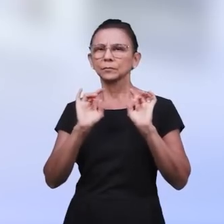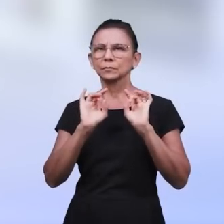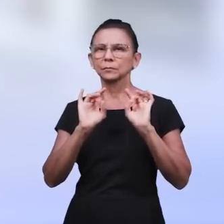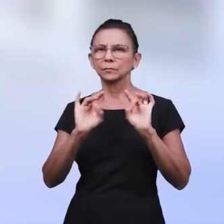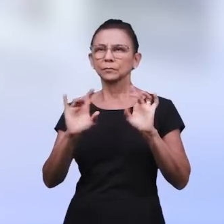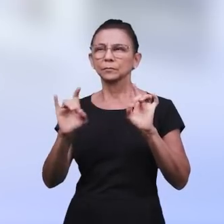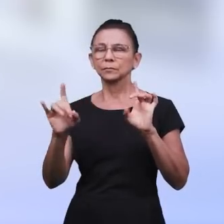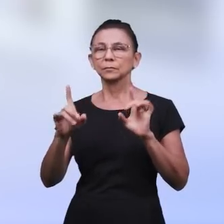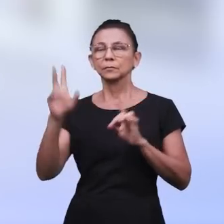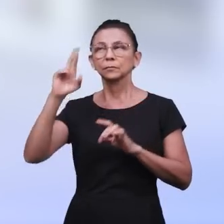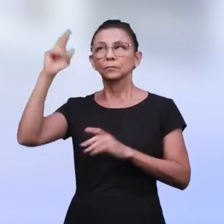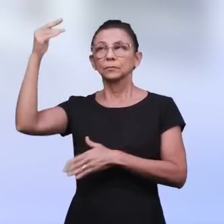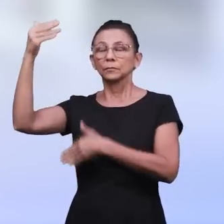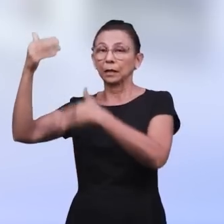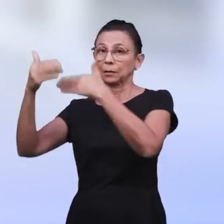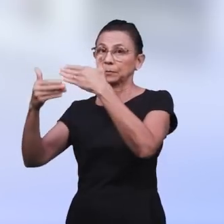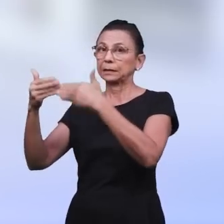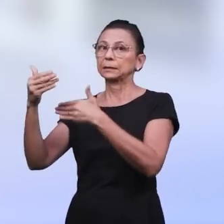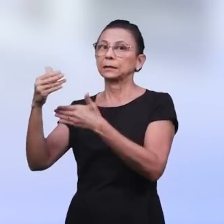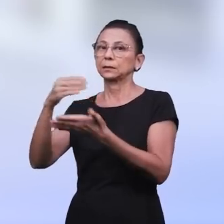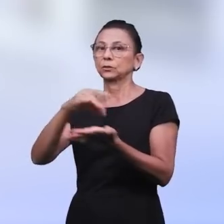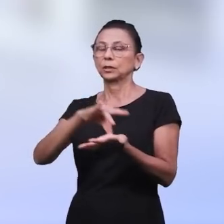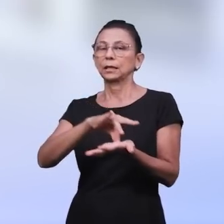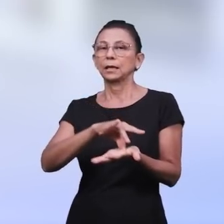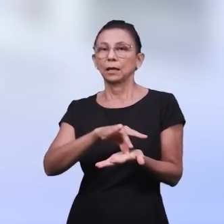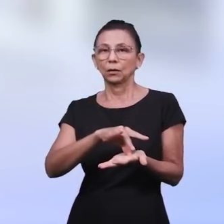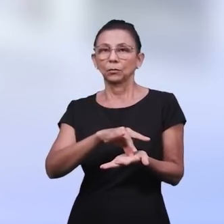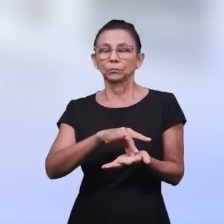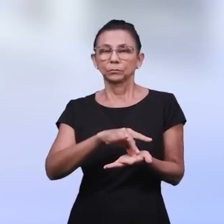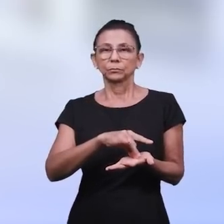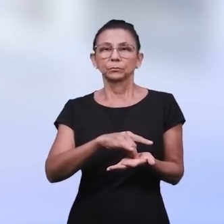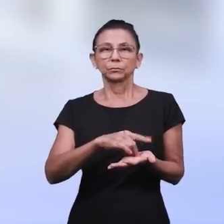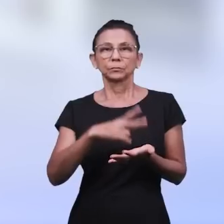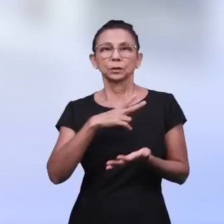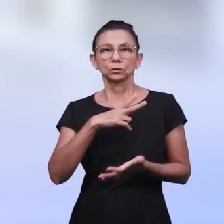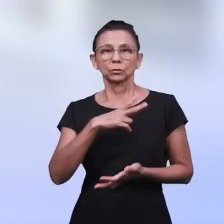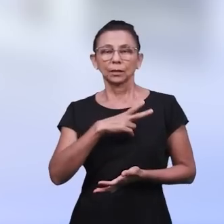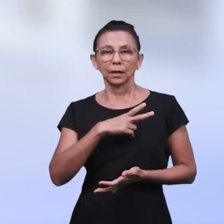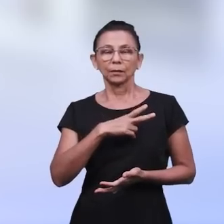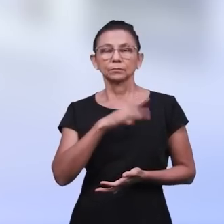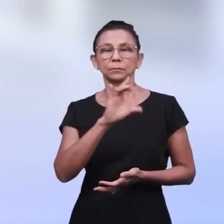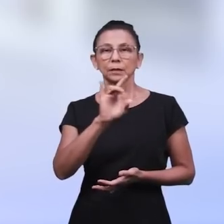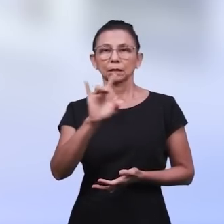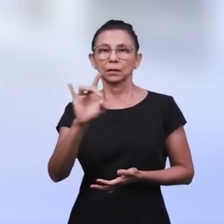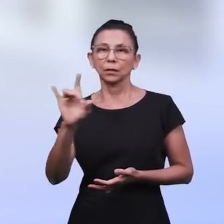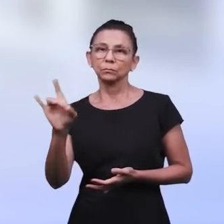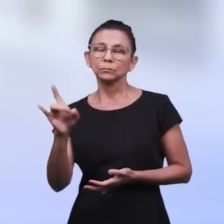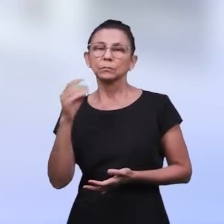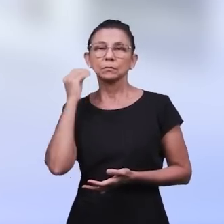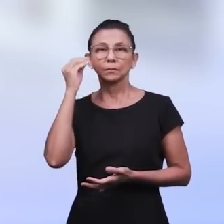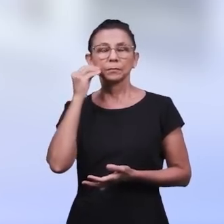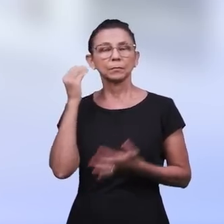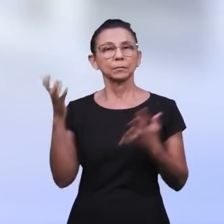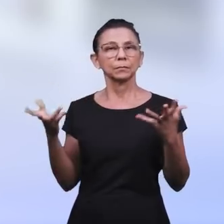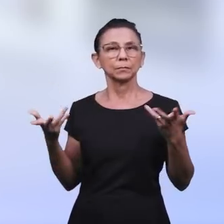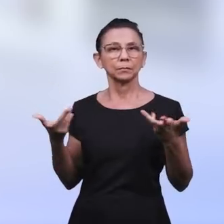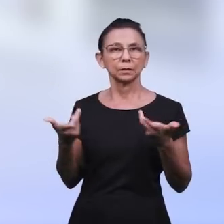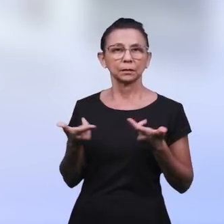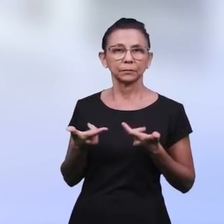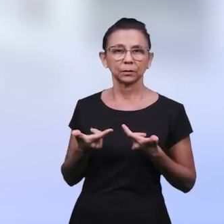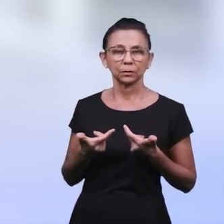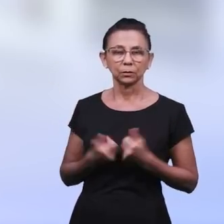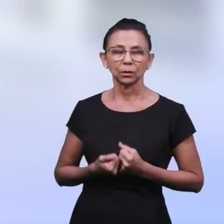sublime, onde a presença do Senhor se fez muito real na vida de cada um, foi uma experiência